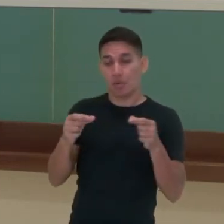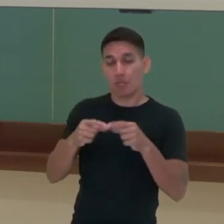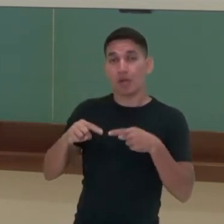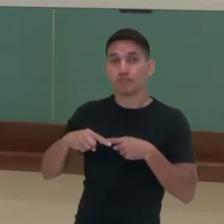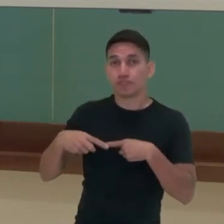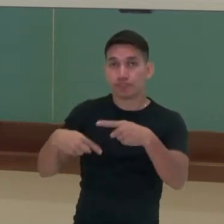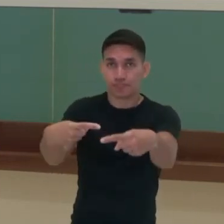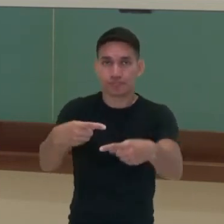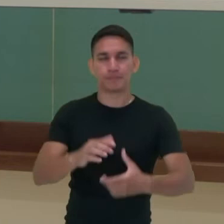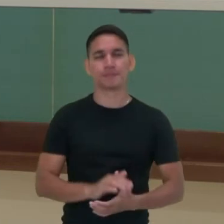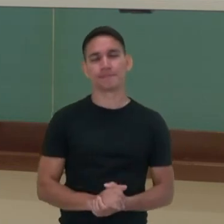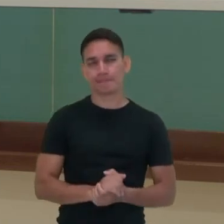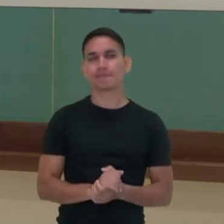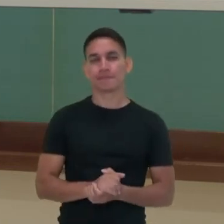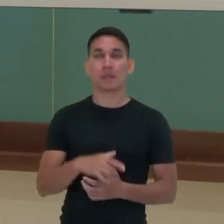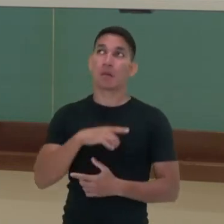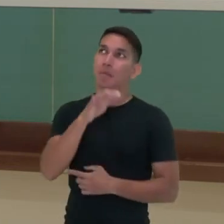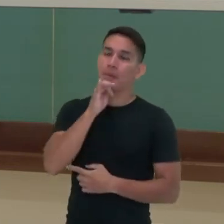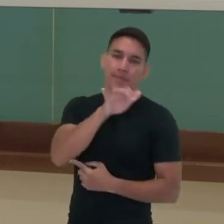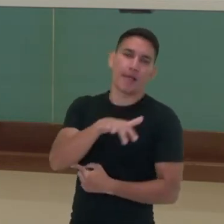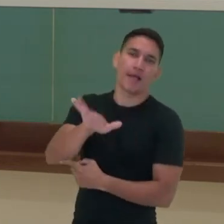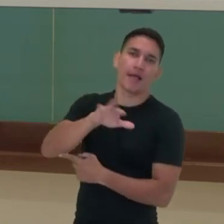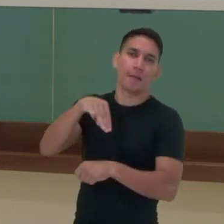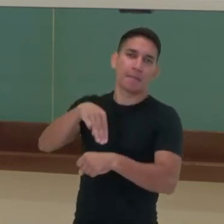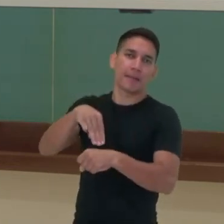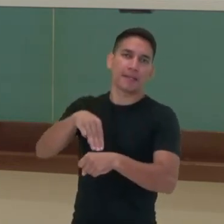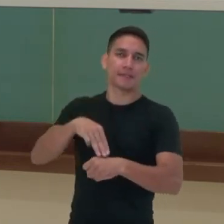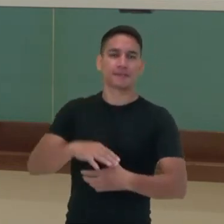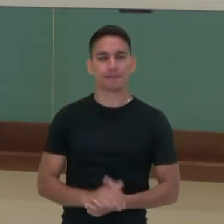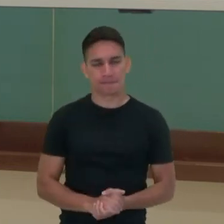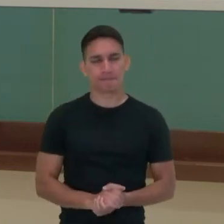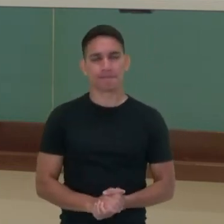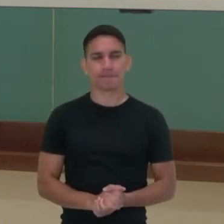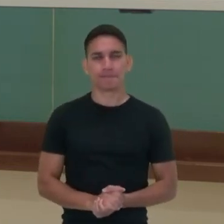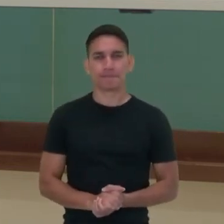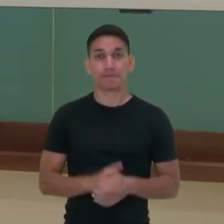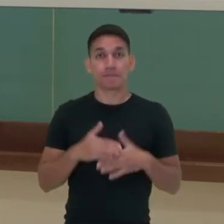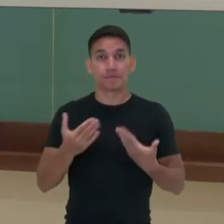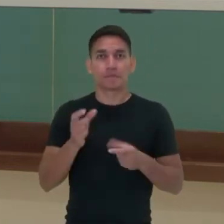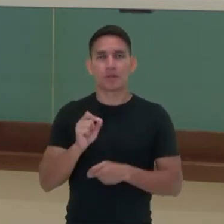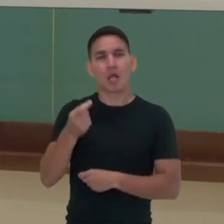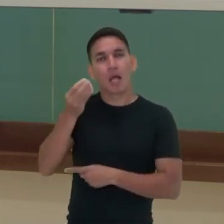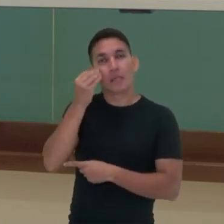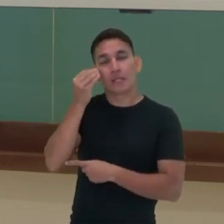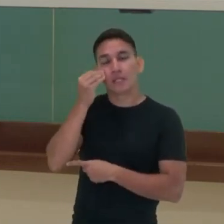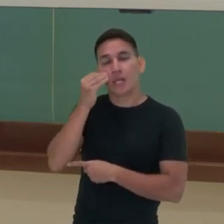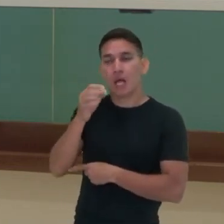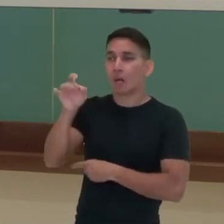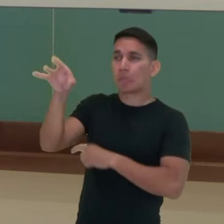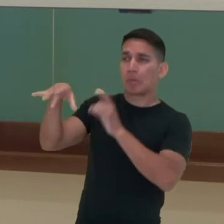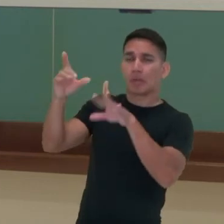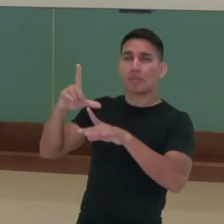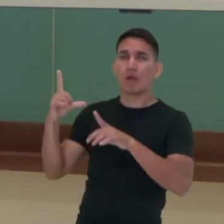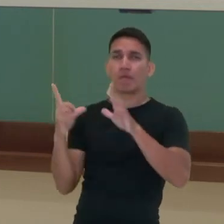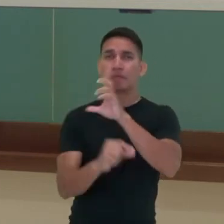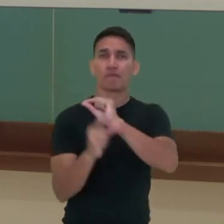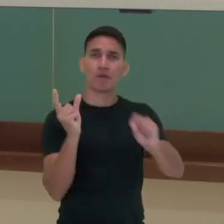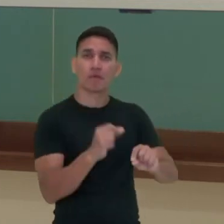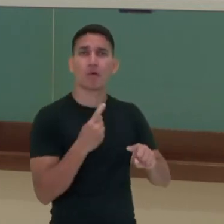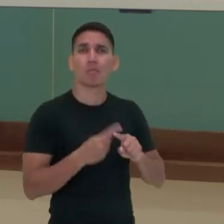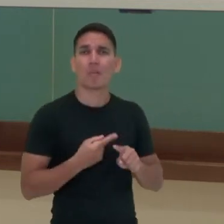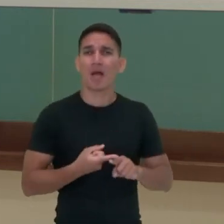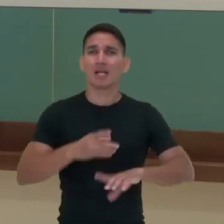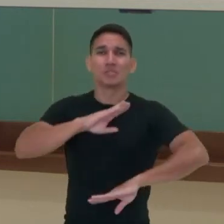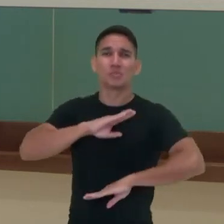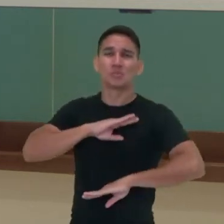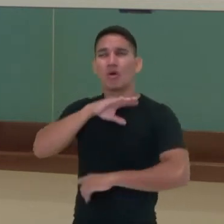tá bom? Na região de Maringá, por exemplo. Muito bem, então, fugindo então de condições ruins em